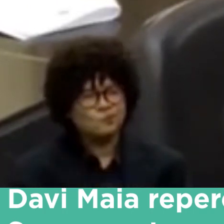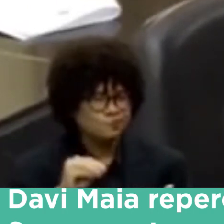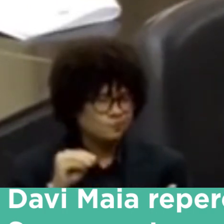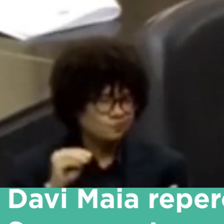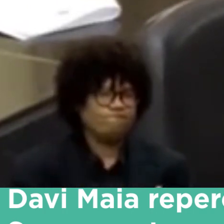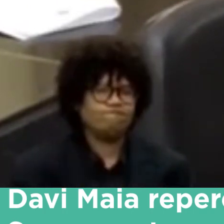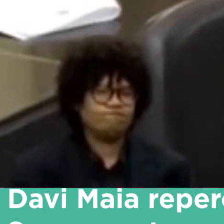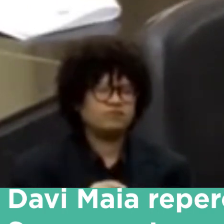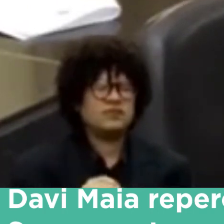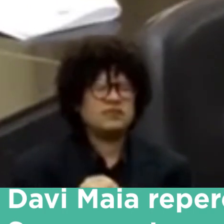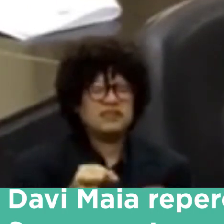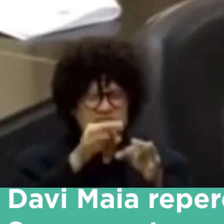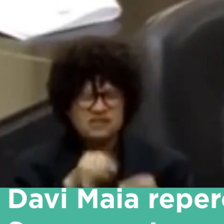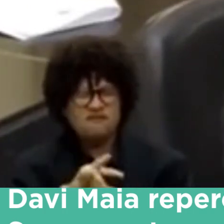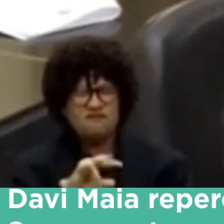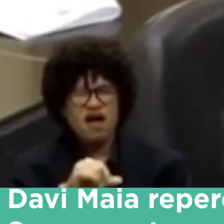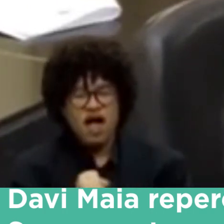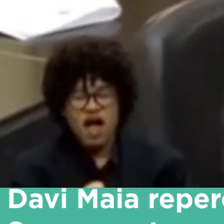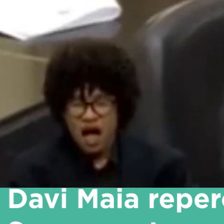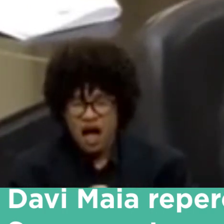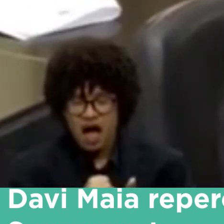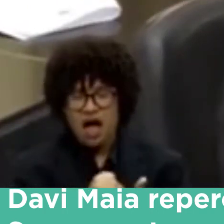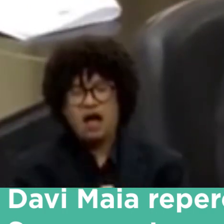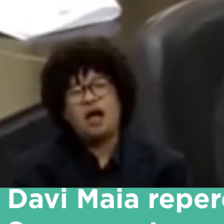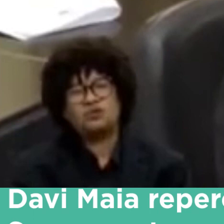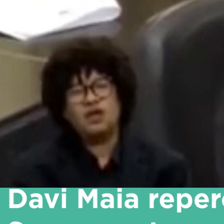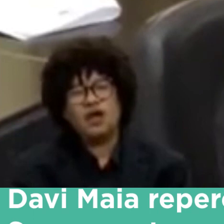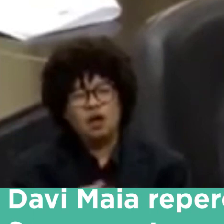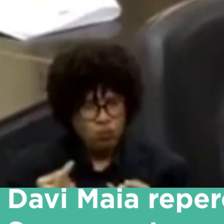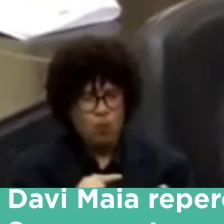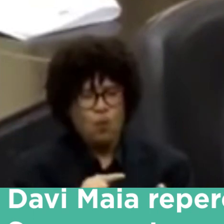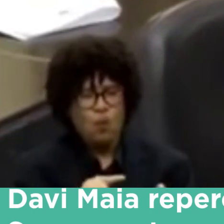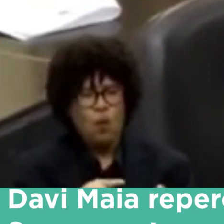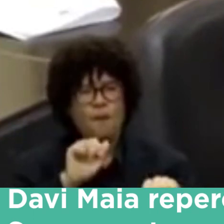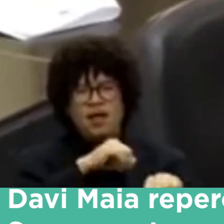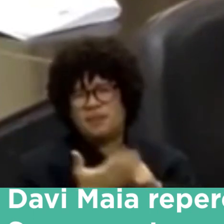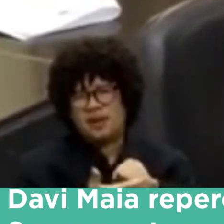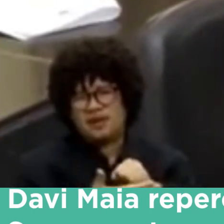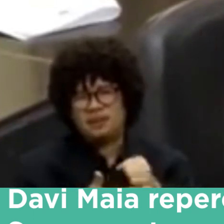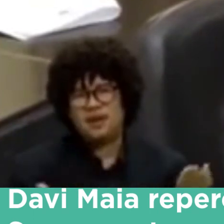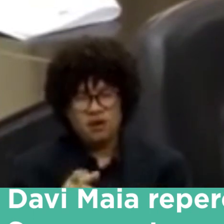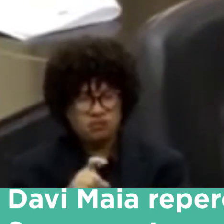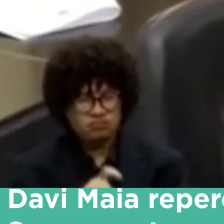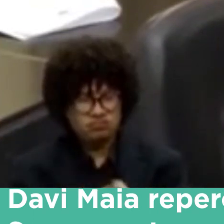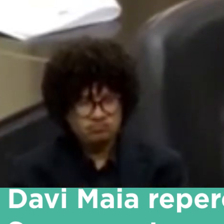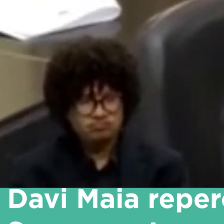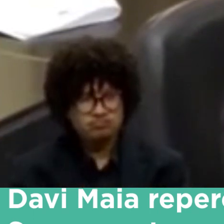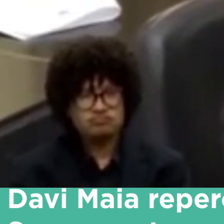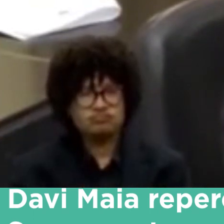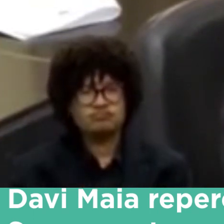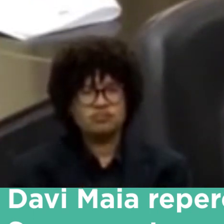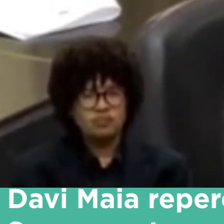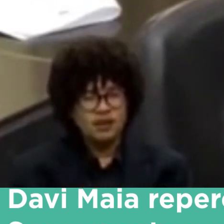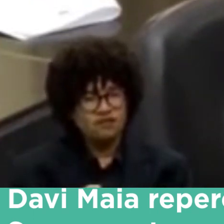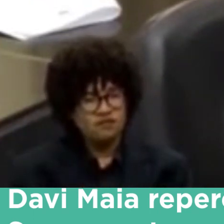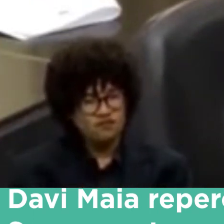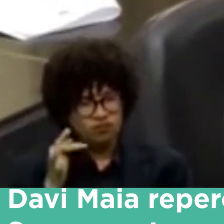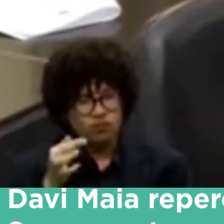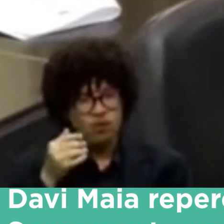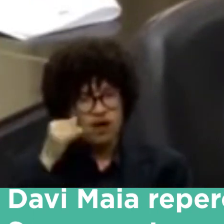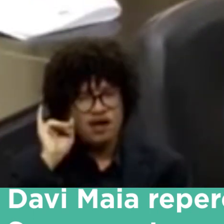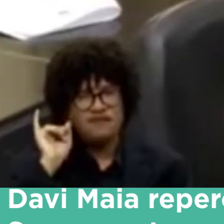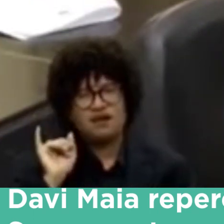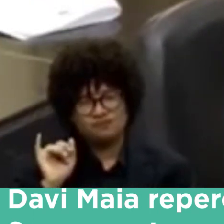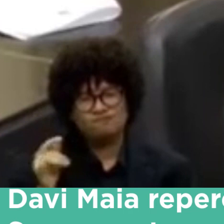isso irá ajudar no combate à pandemia a uma a nova futuras pandemias e tenho certeza